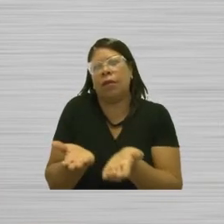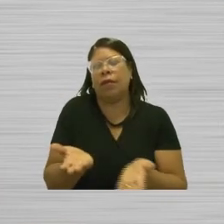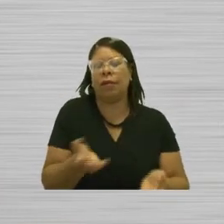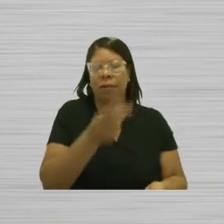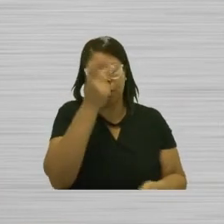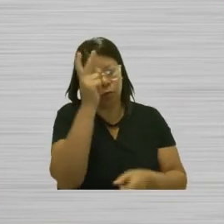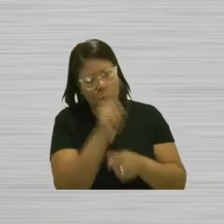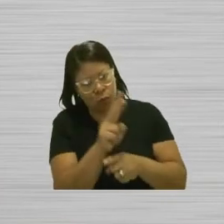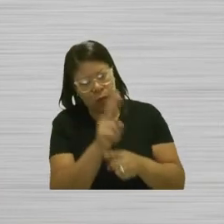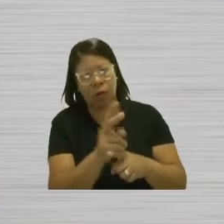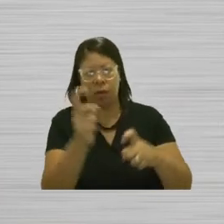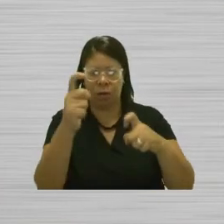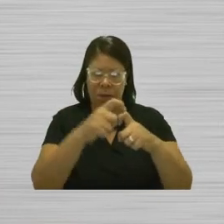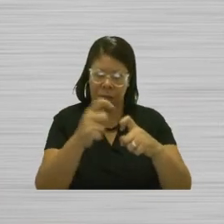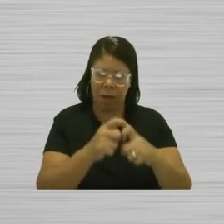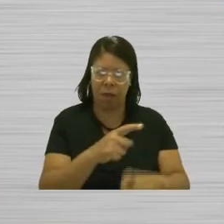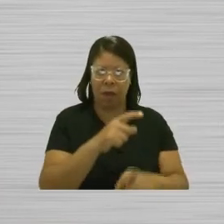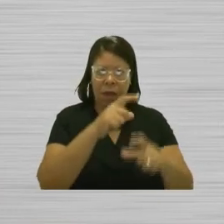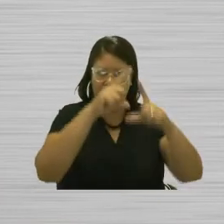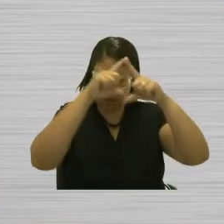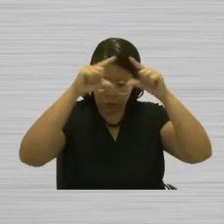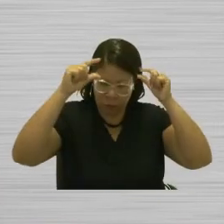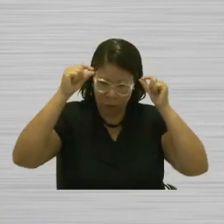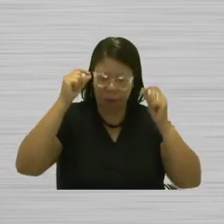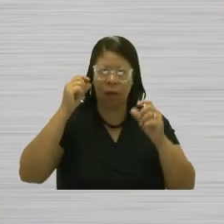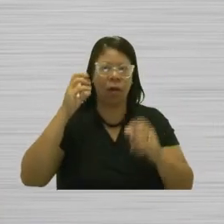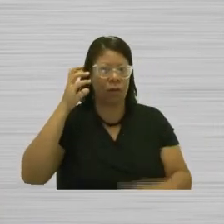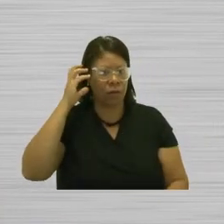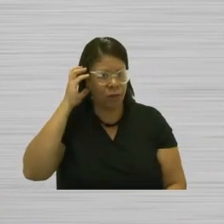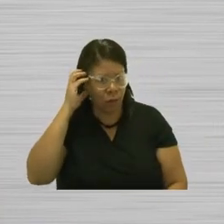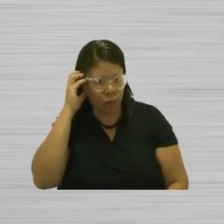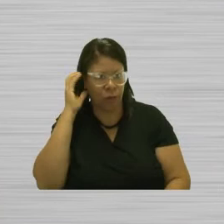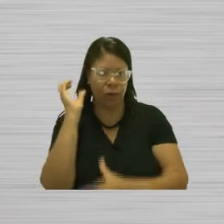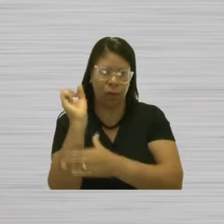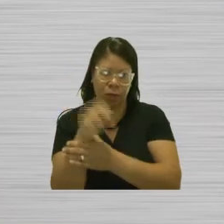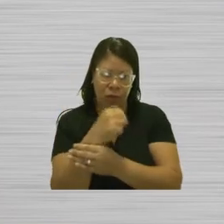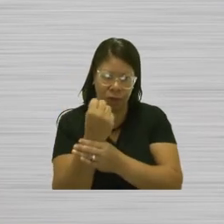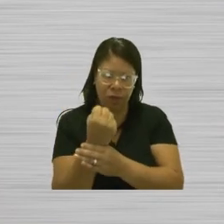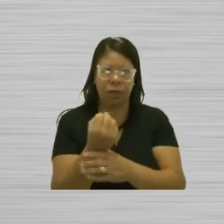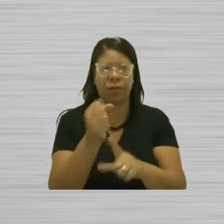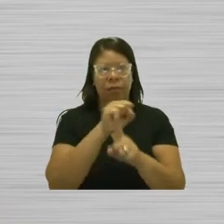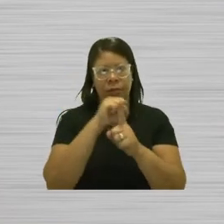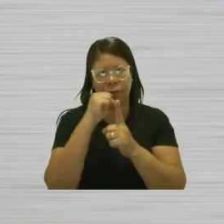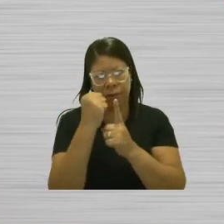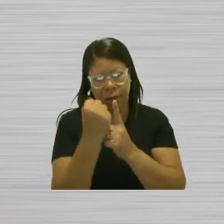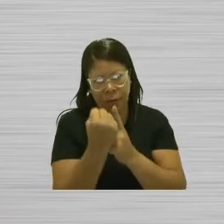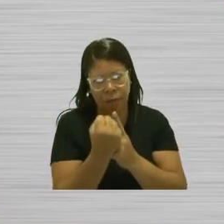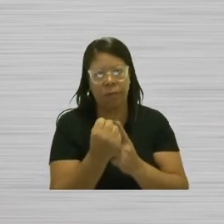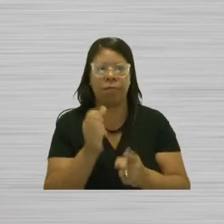equipe médica, de enfermagem, fono, físio, assistente social, que está expresso ali nos